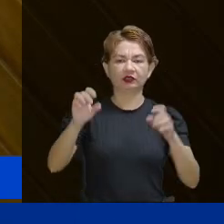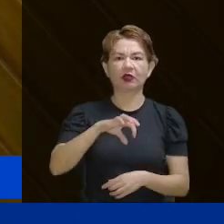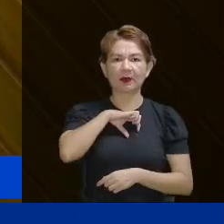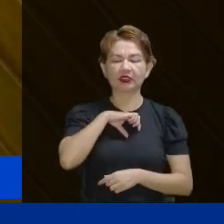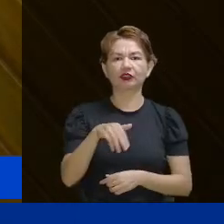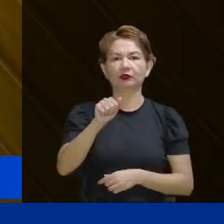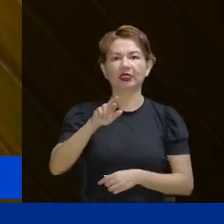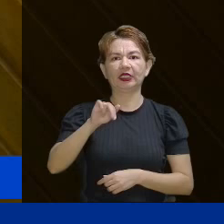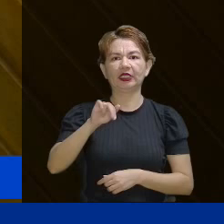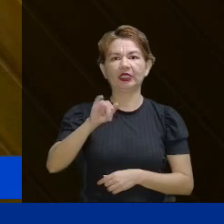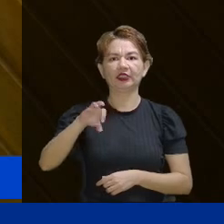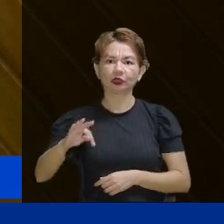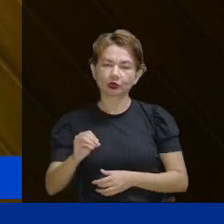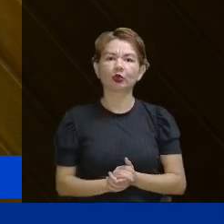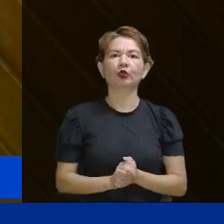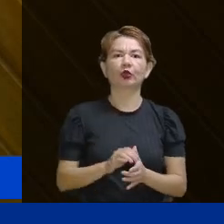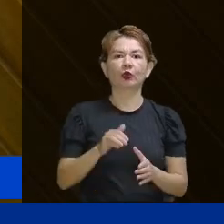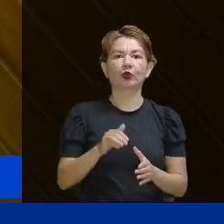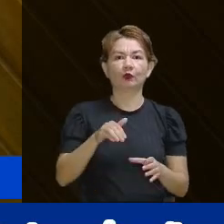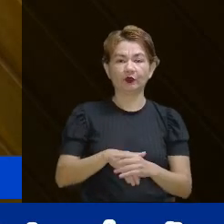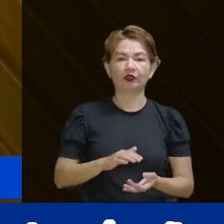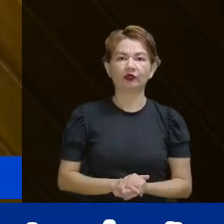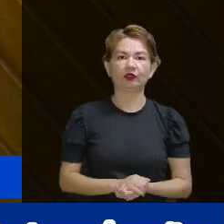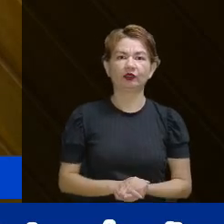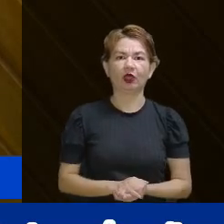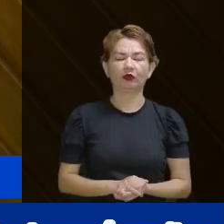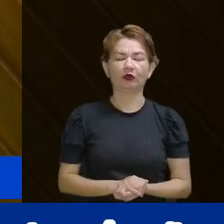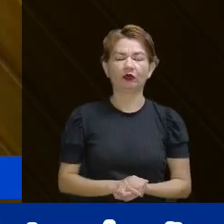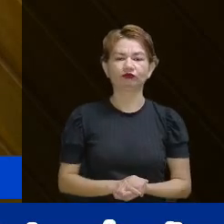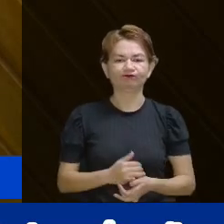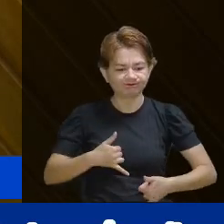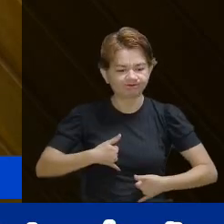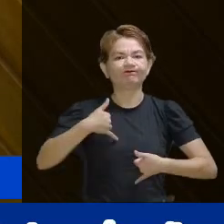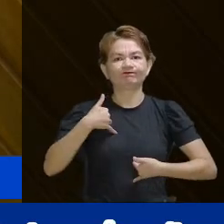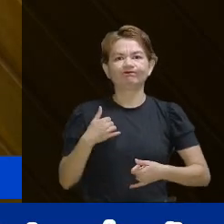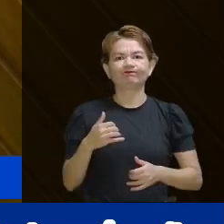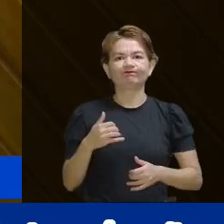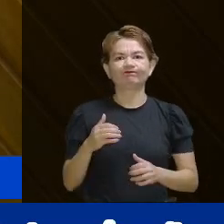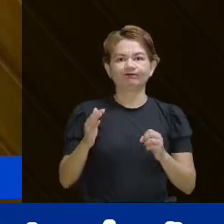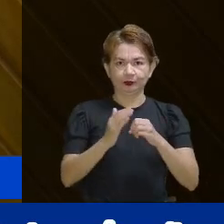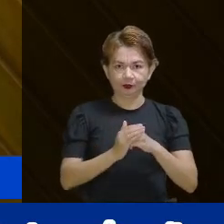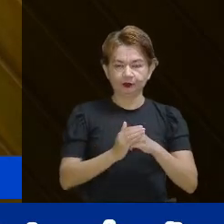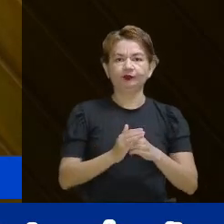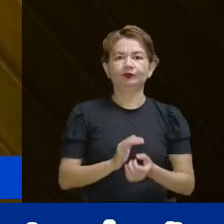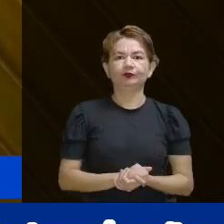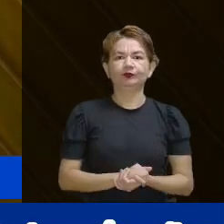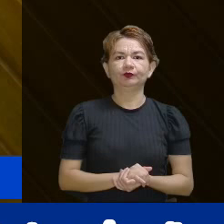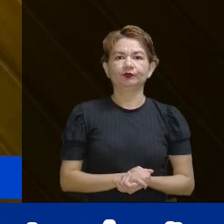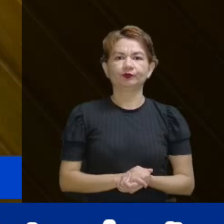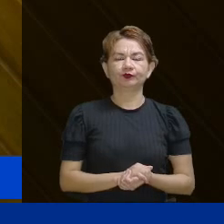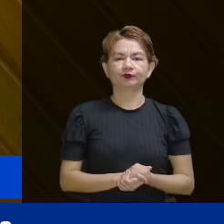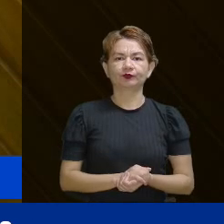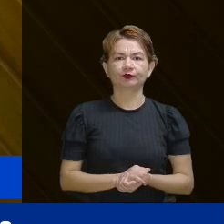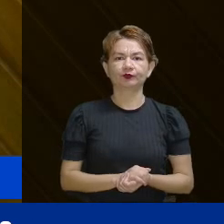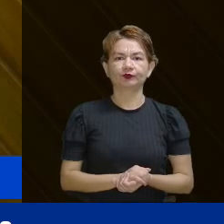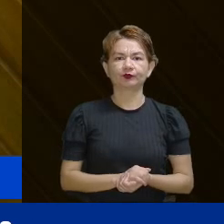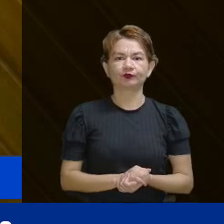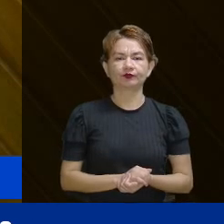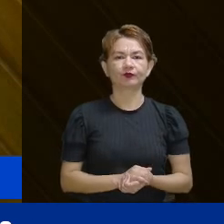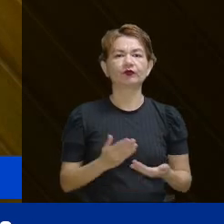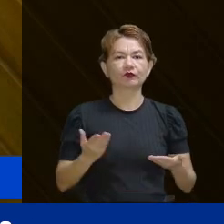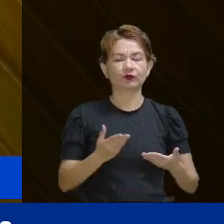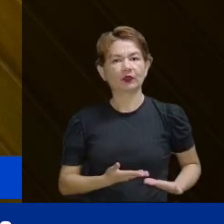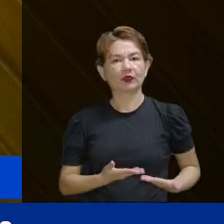mérito do mérito eleitoral. É com muita satisfação que o Tribunal Regional Eleitoral do Amapá realiza este momento